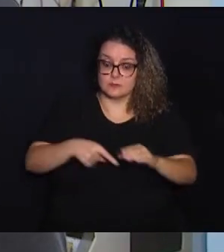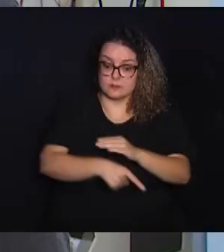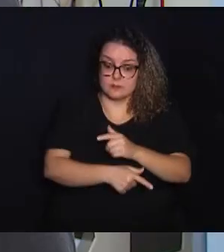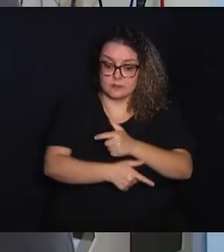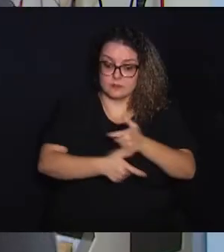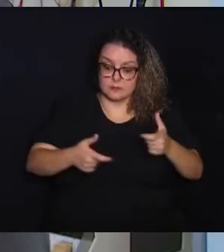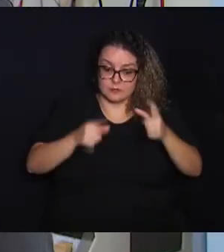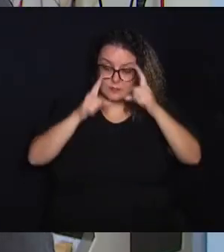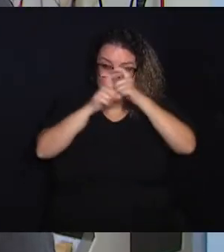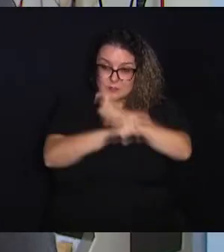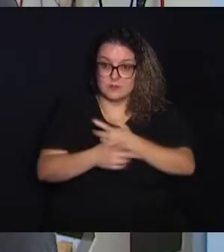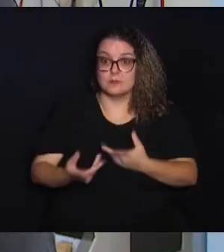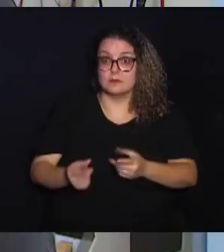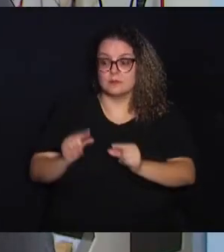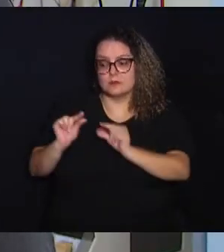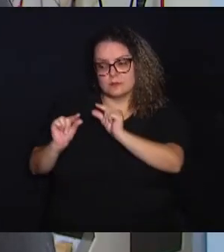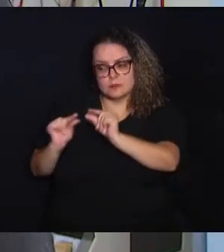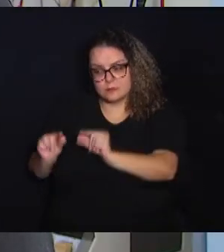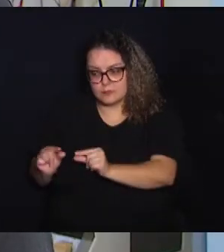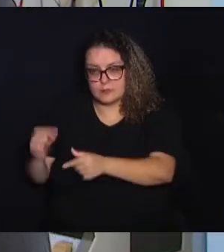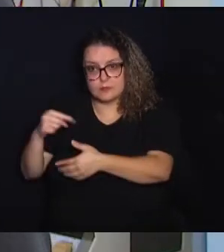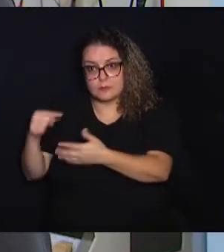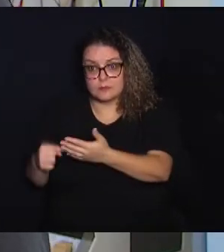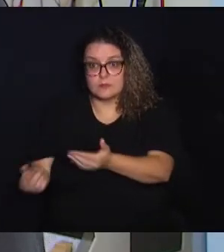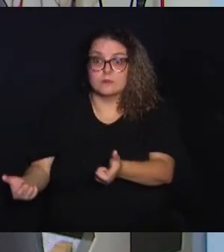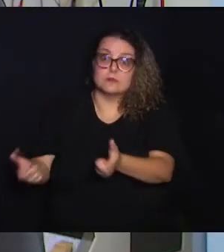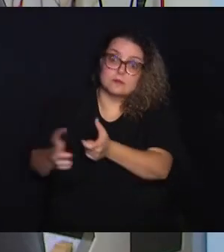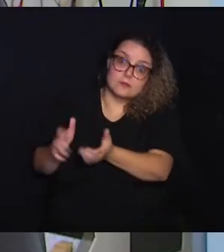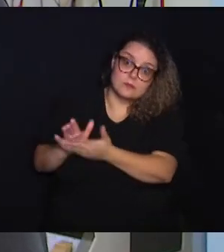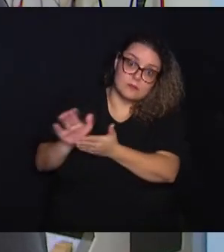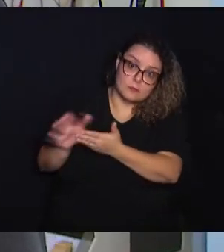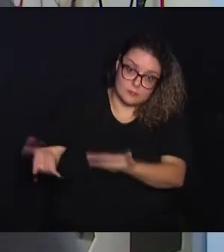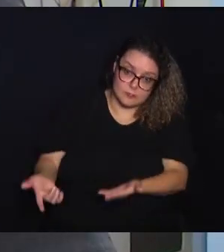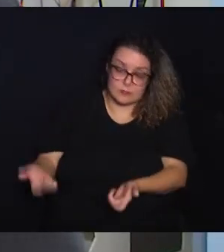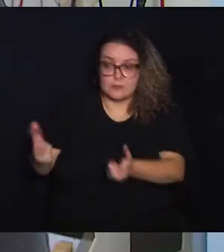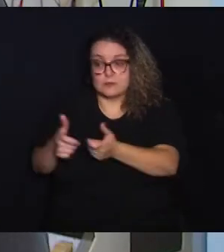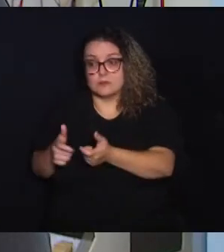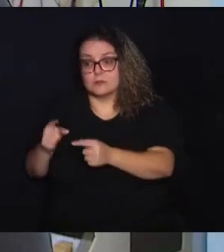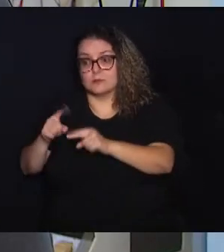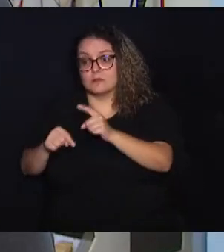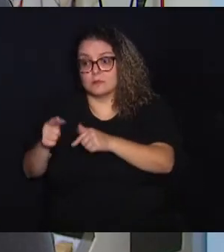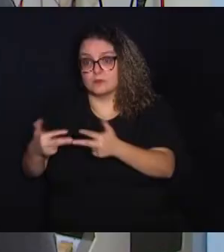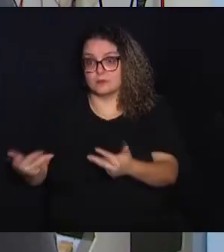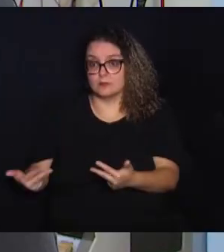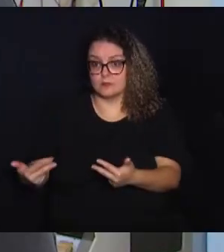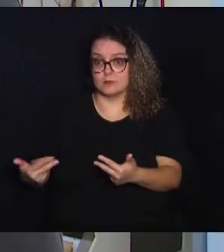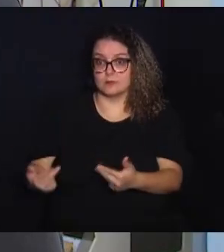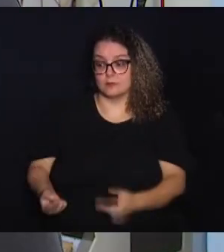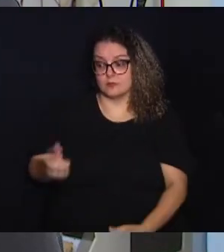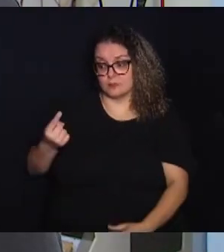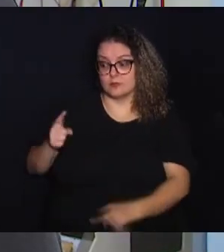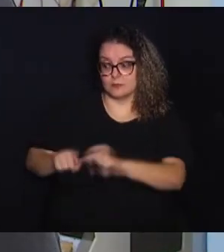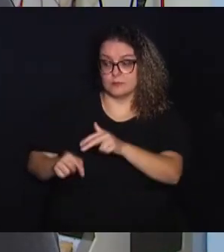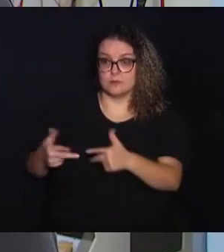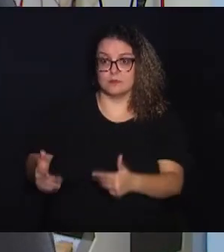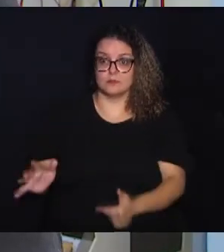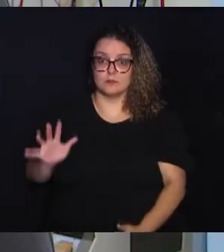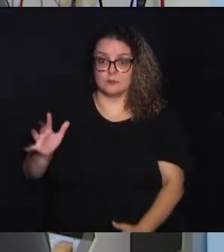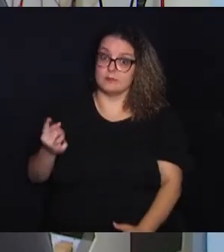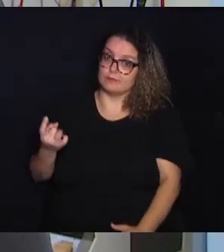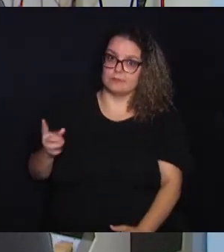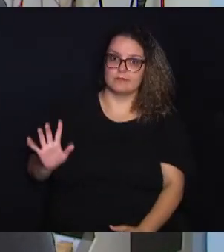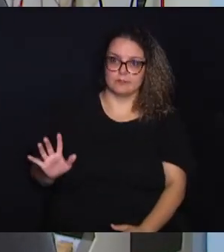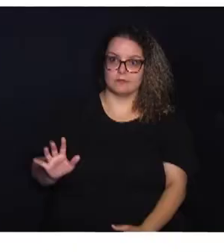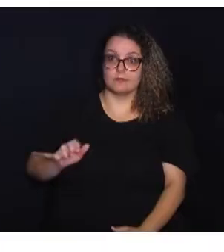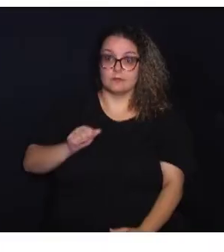mais complexos e com poucos componentes. Isso também vai reduzir o custo, porque são menos componentes, que mesmo que um componente seja caro,